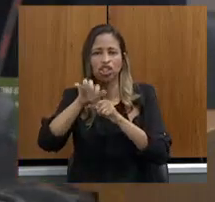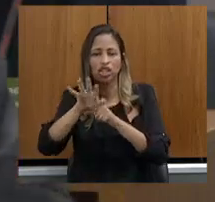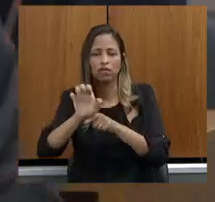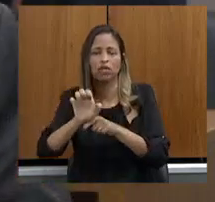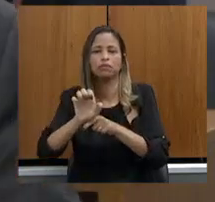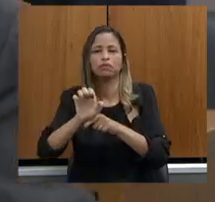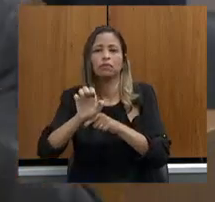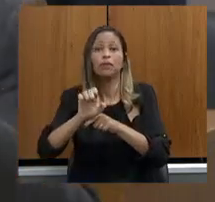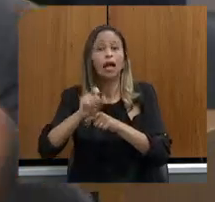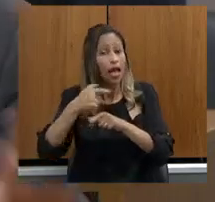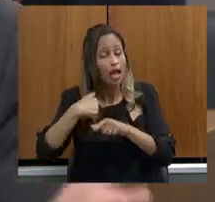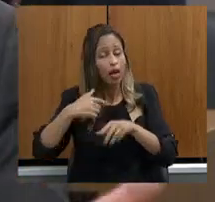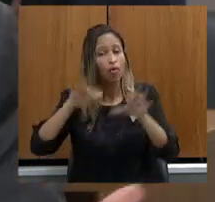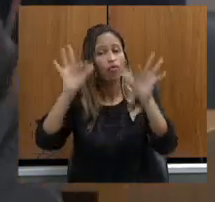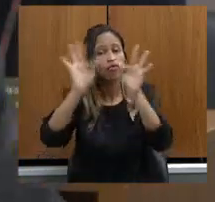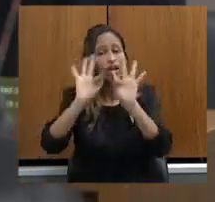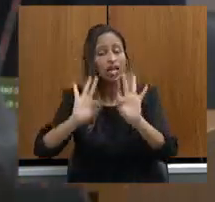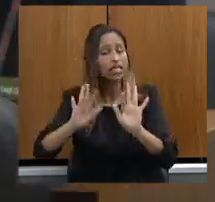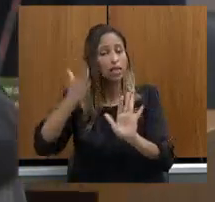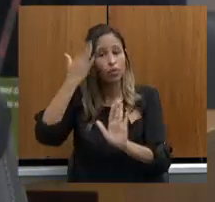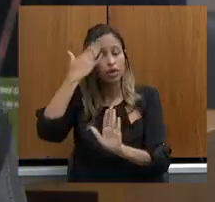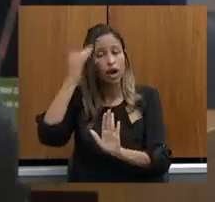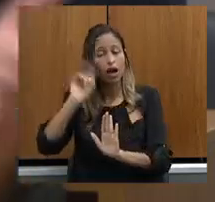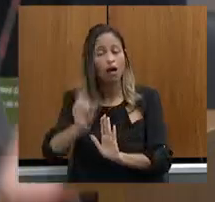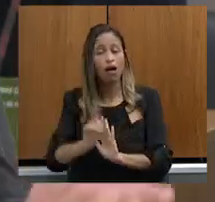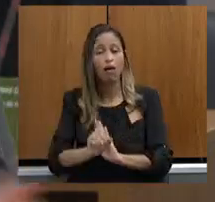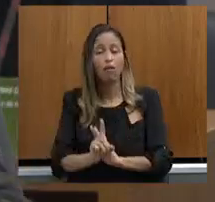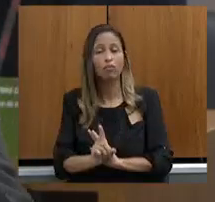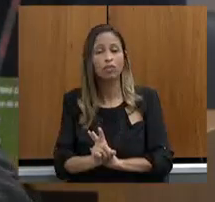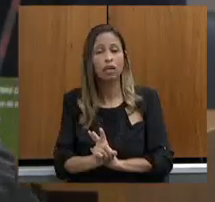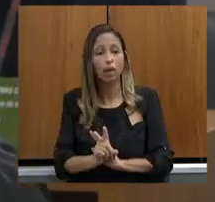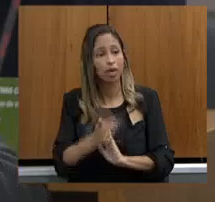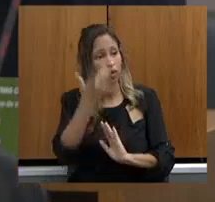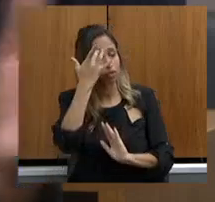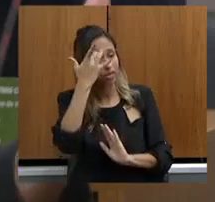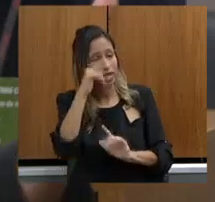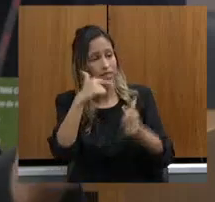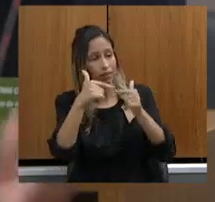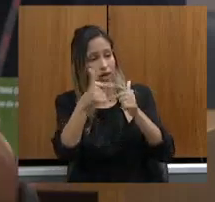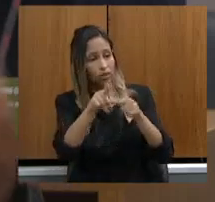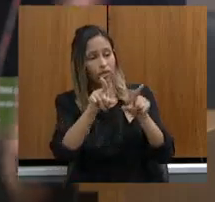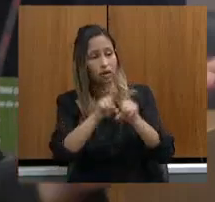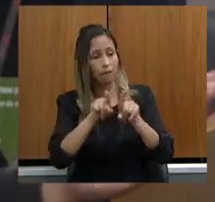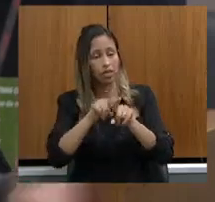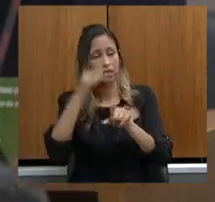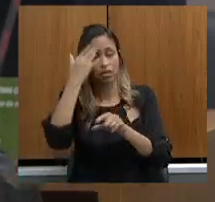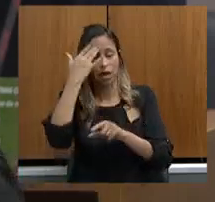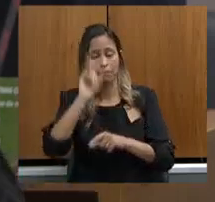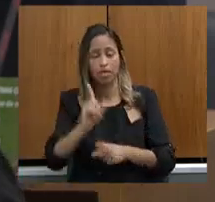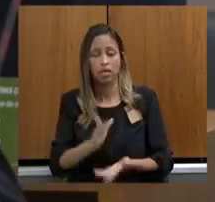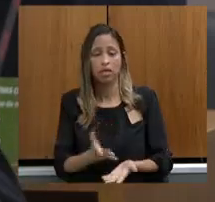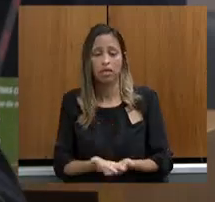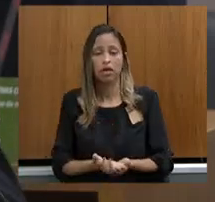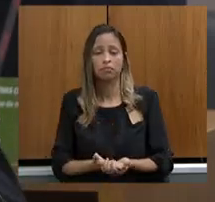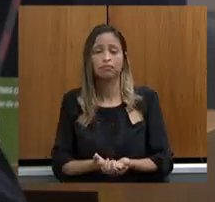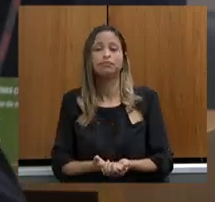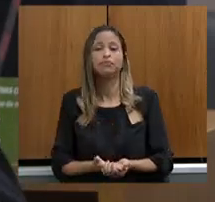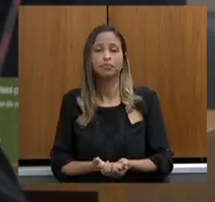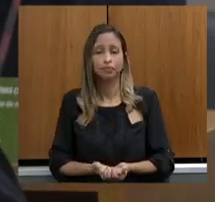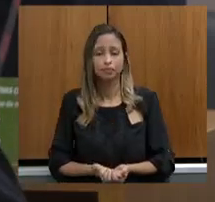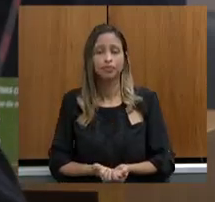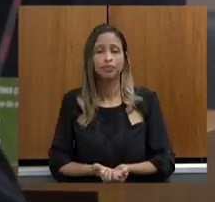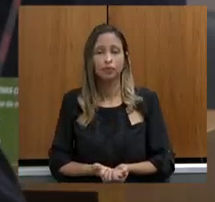até extremamente feliz não sabia disso não sei servidores sabiam mas talvez até